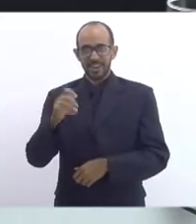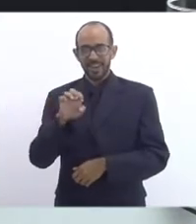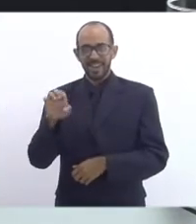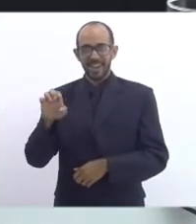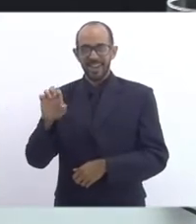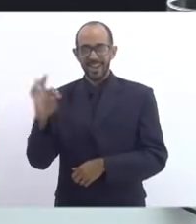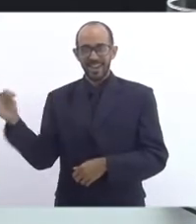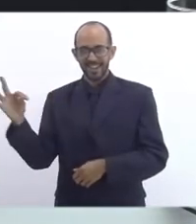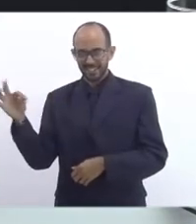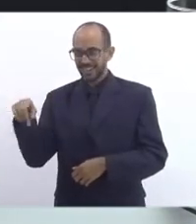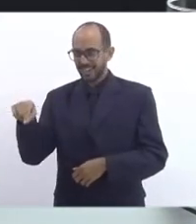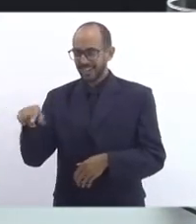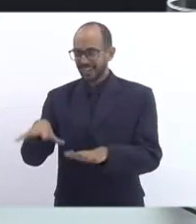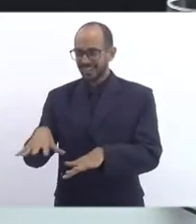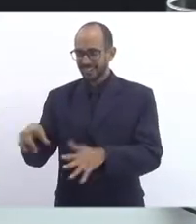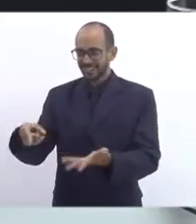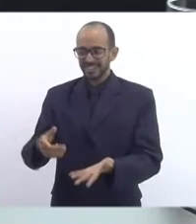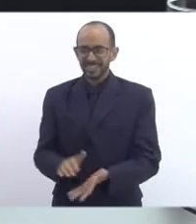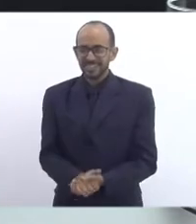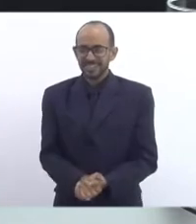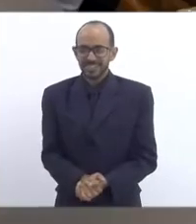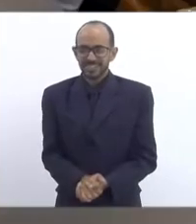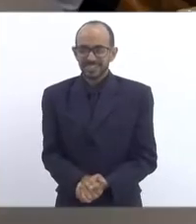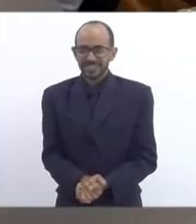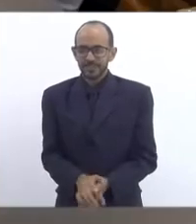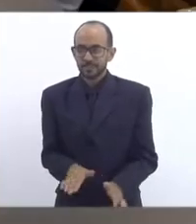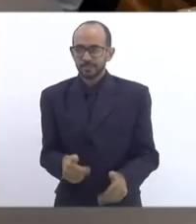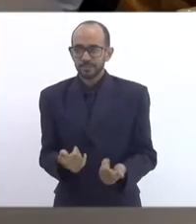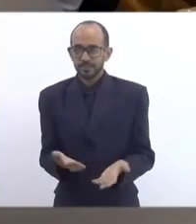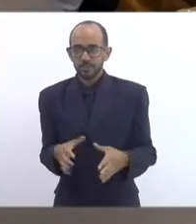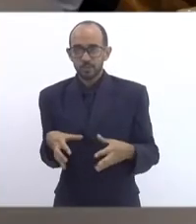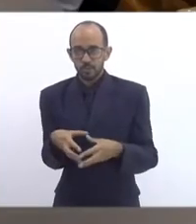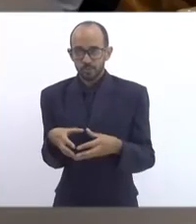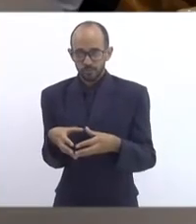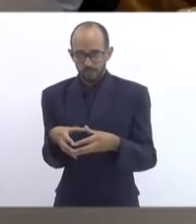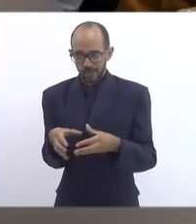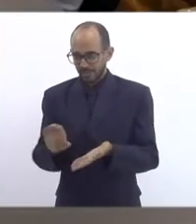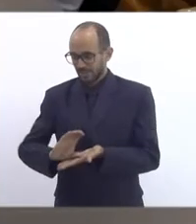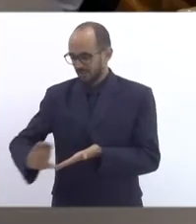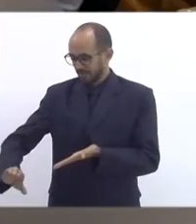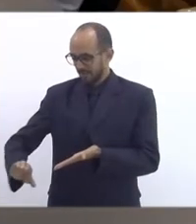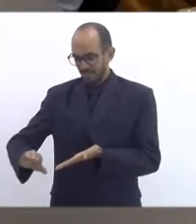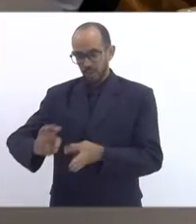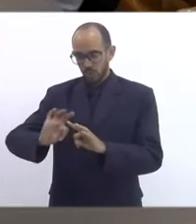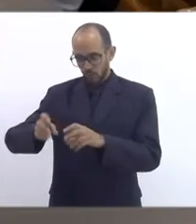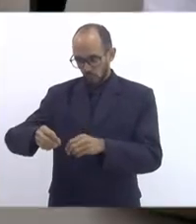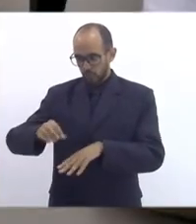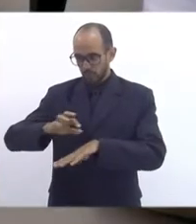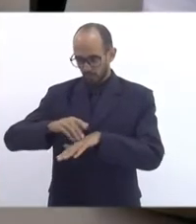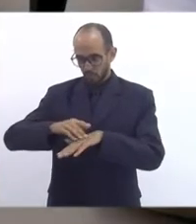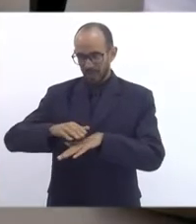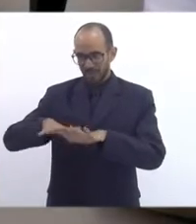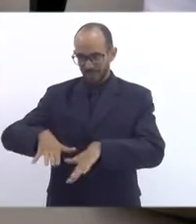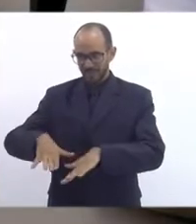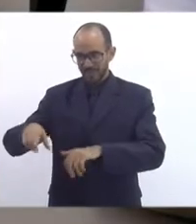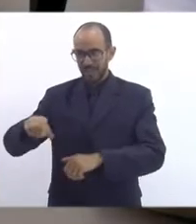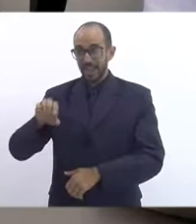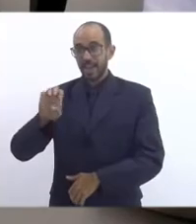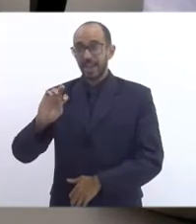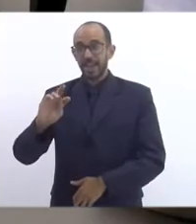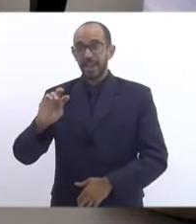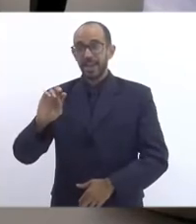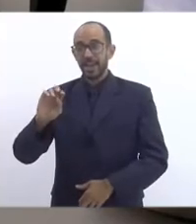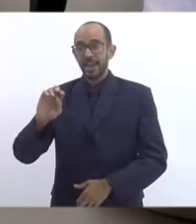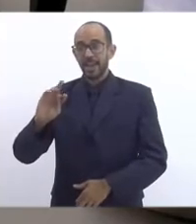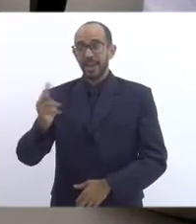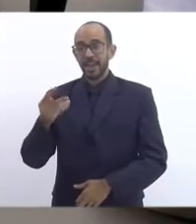Então, os membros da comissão de orçamento devem estar todos acometidos dessa síndrome. Síndrome de Hatch.